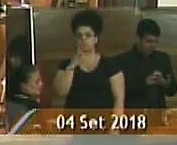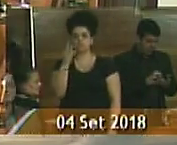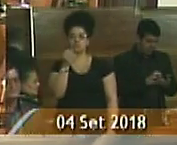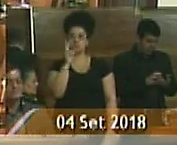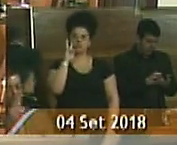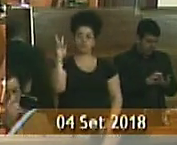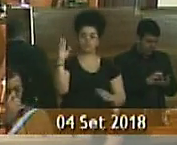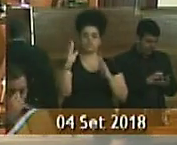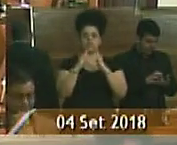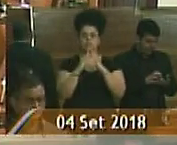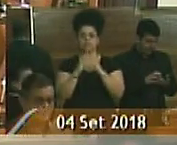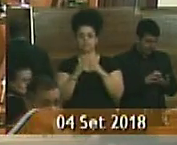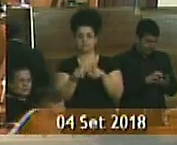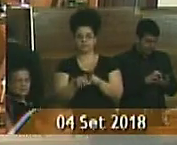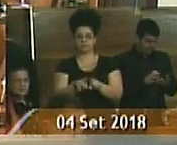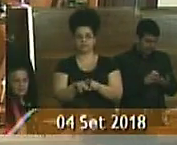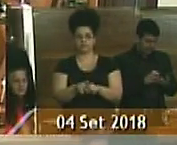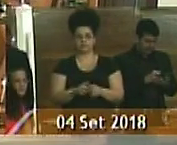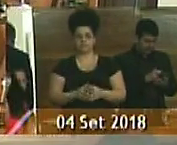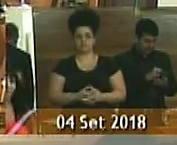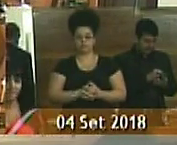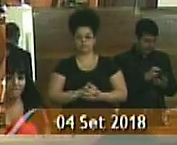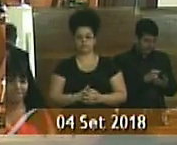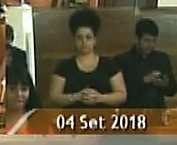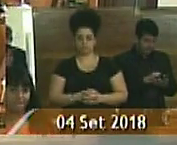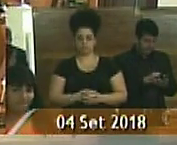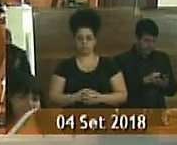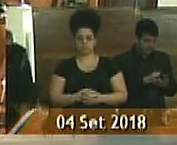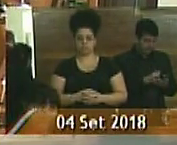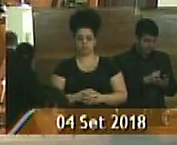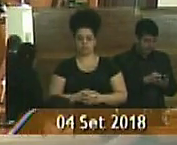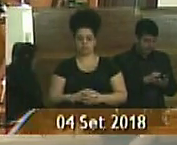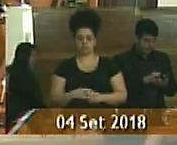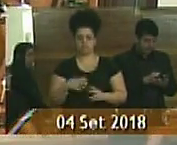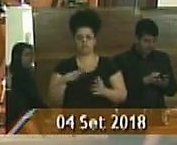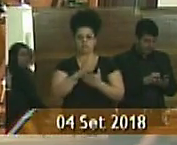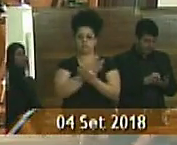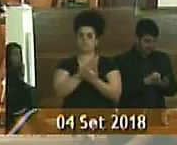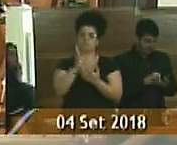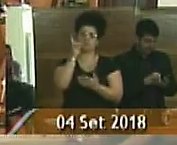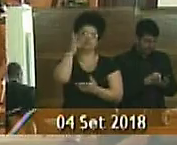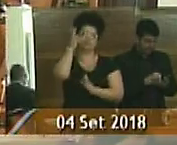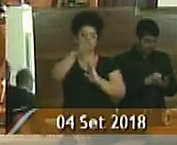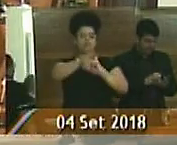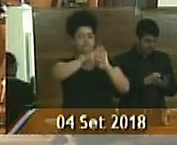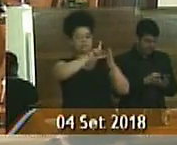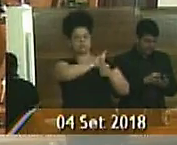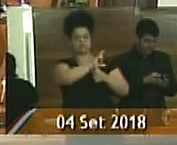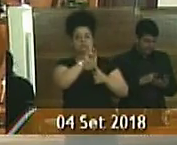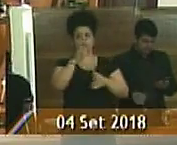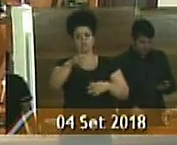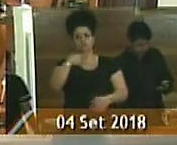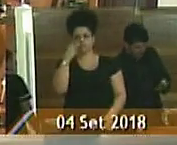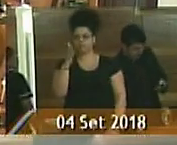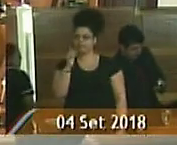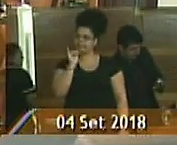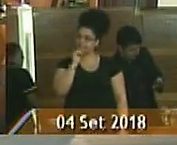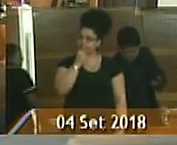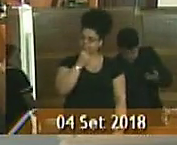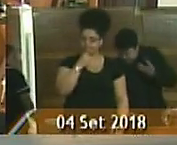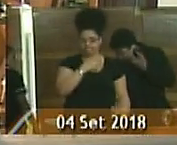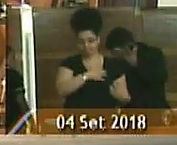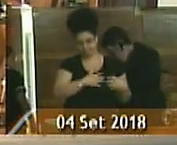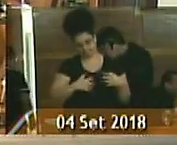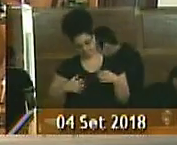suas casas. Bom, alguns vereadores já me antecederam aqui com a tristeza, né?